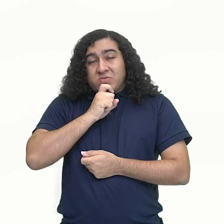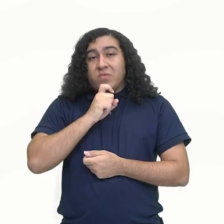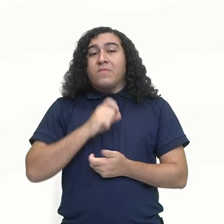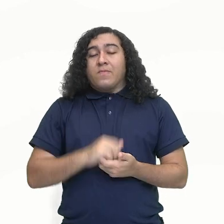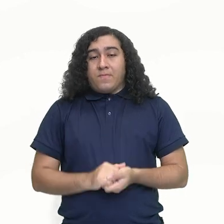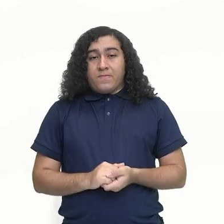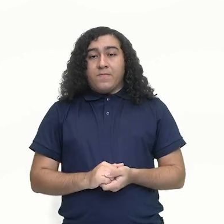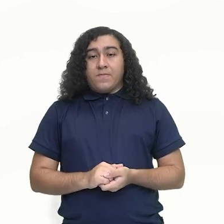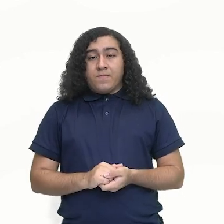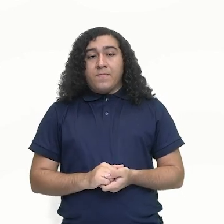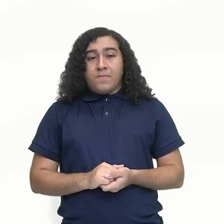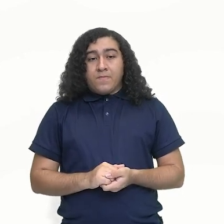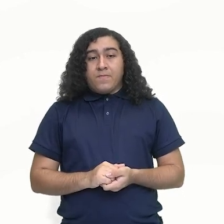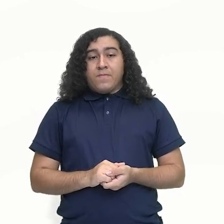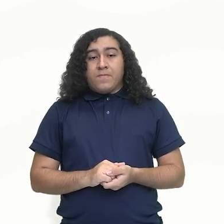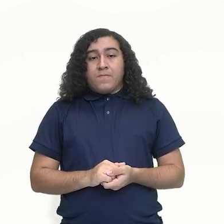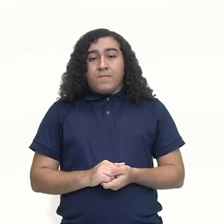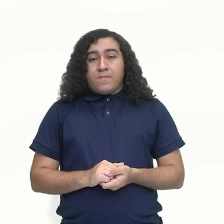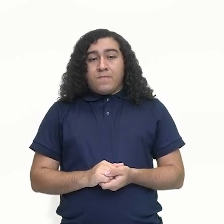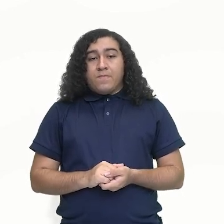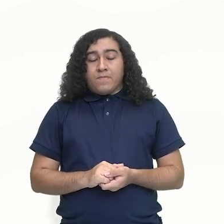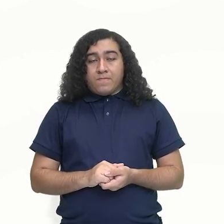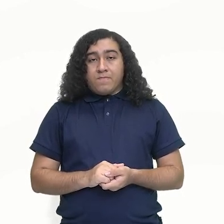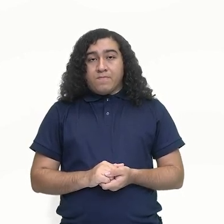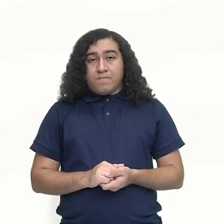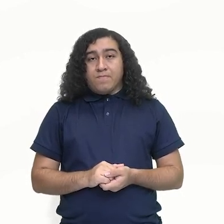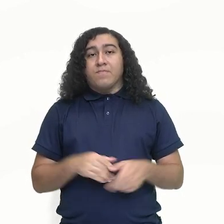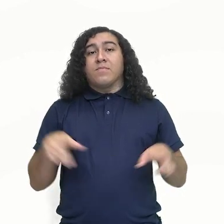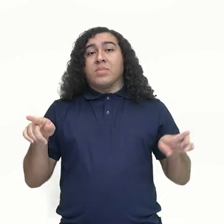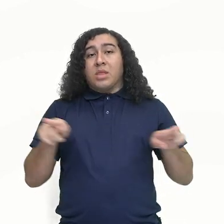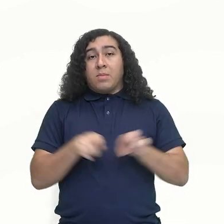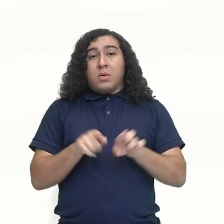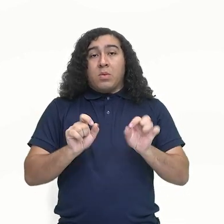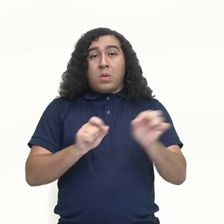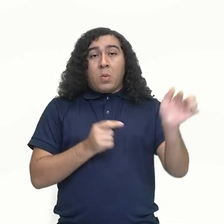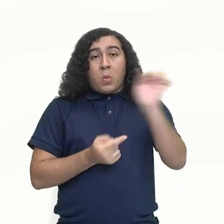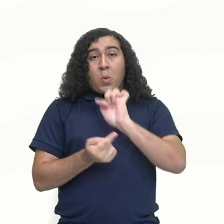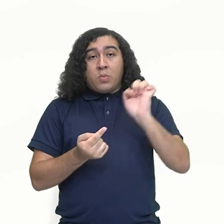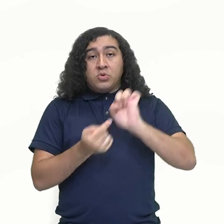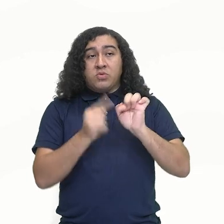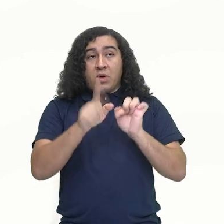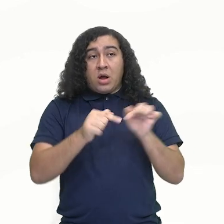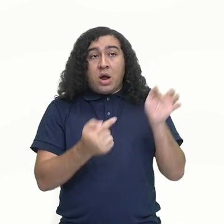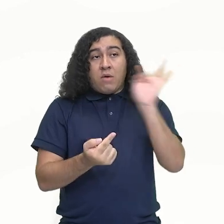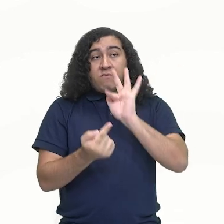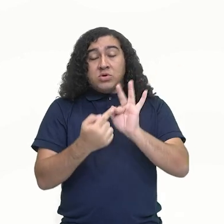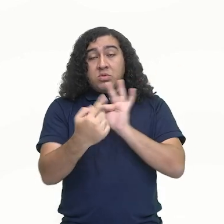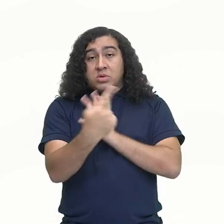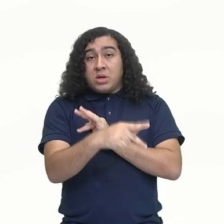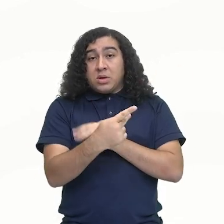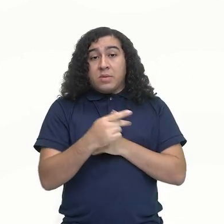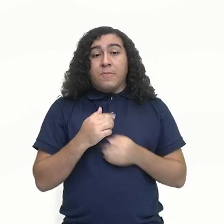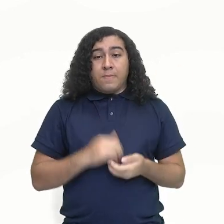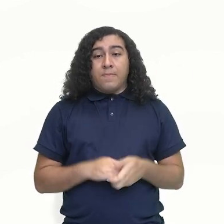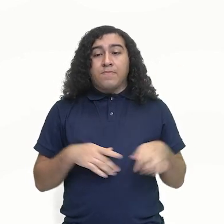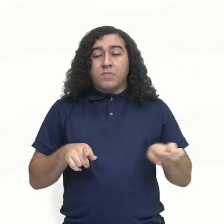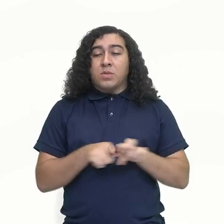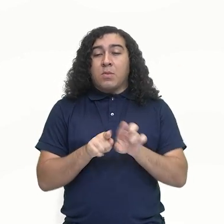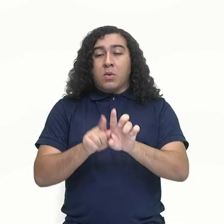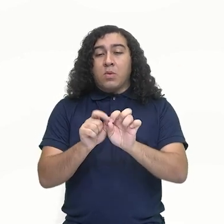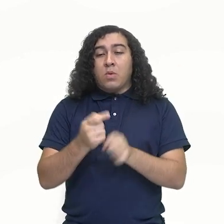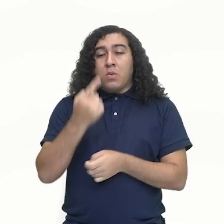Então, essa aí digamos que o objetivo, a função, né, do efeito estufa, o processo natural aqui